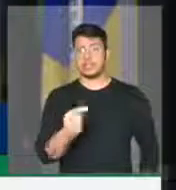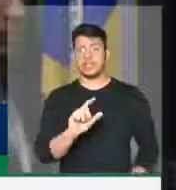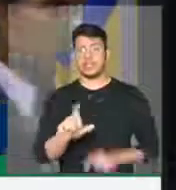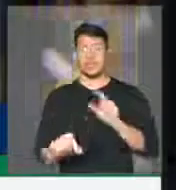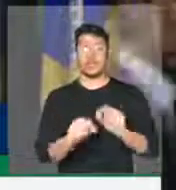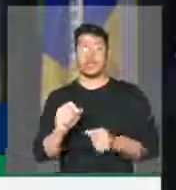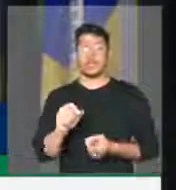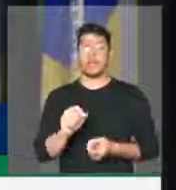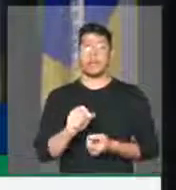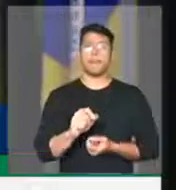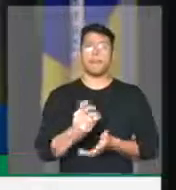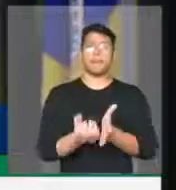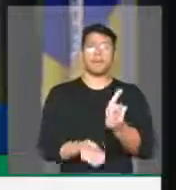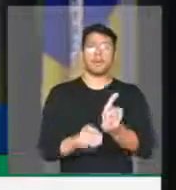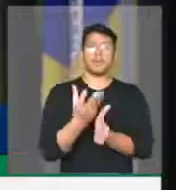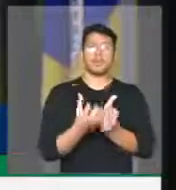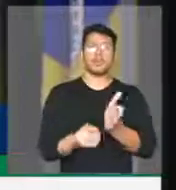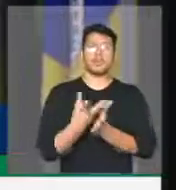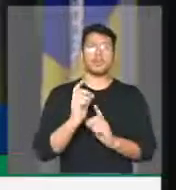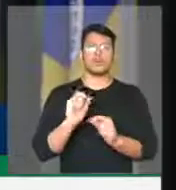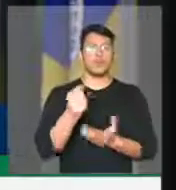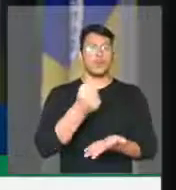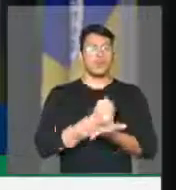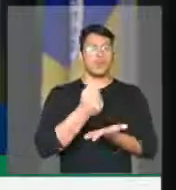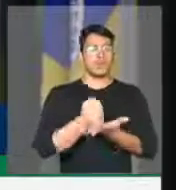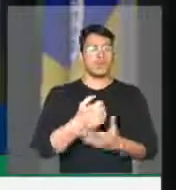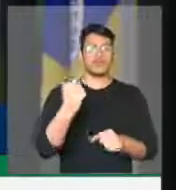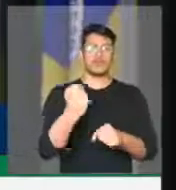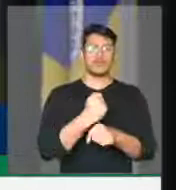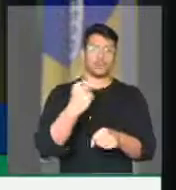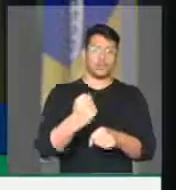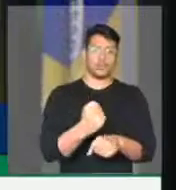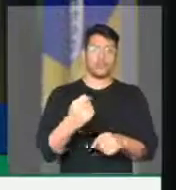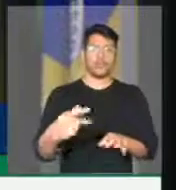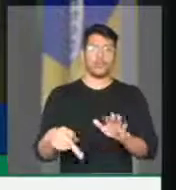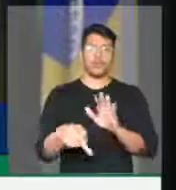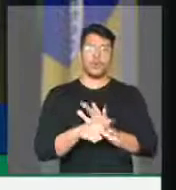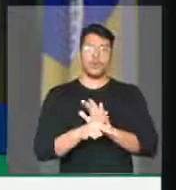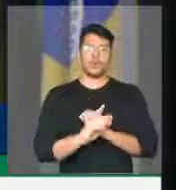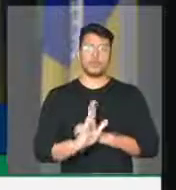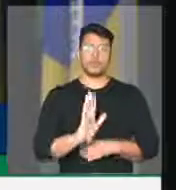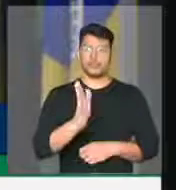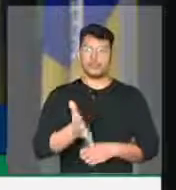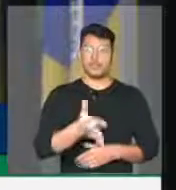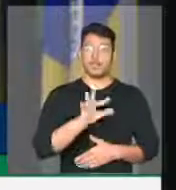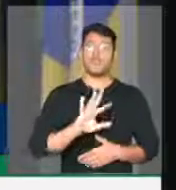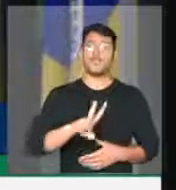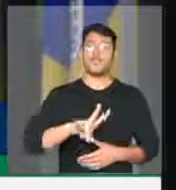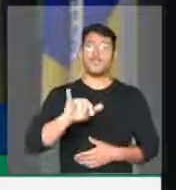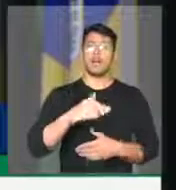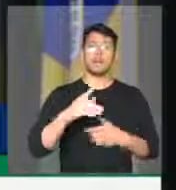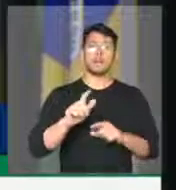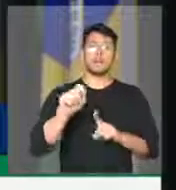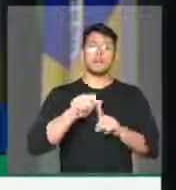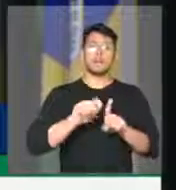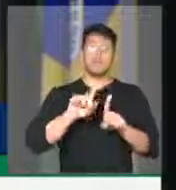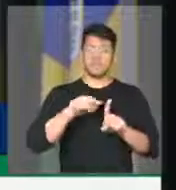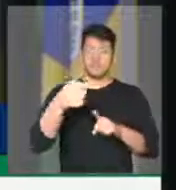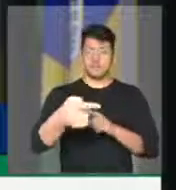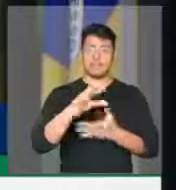4 corvetas. Os contratos de construção estão previstos para ser assinados no mês que vem. A modelagem